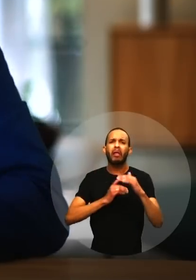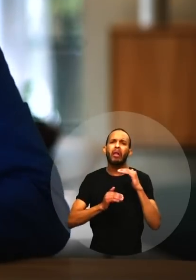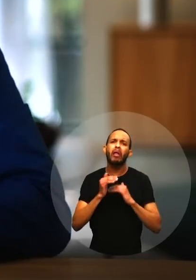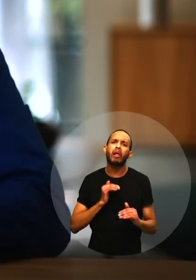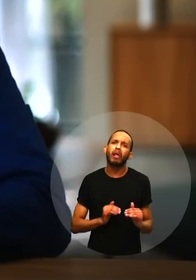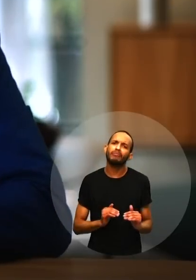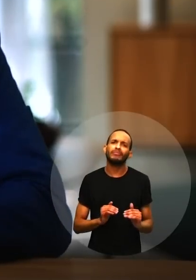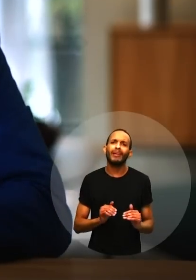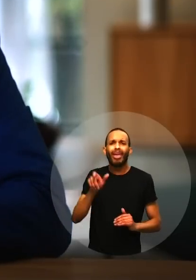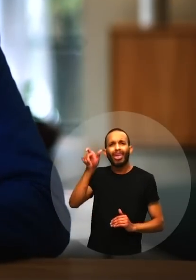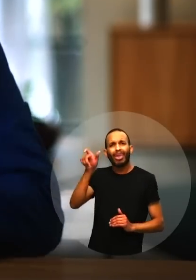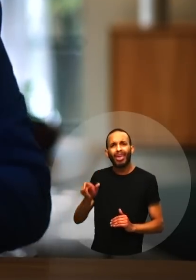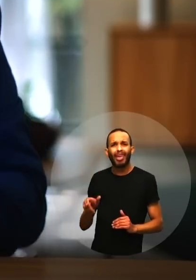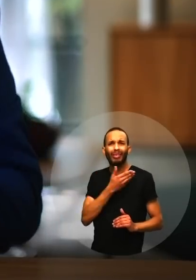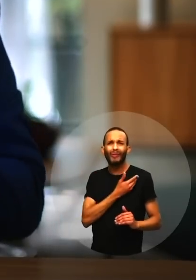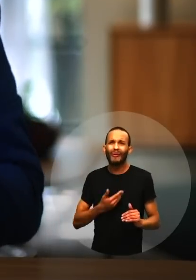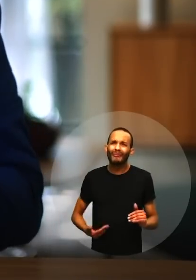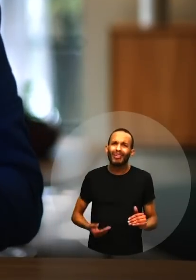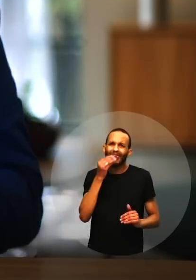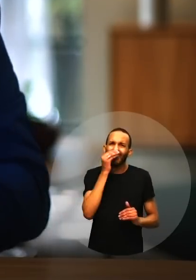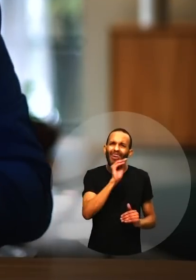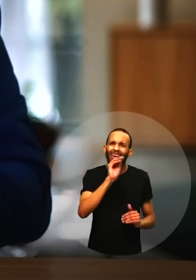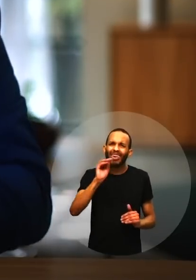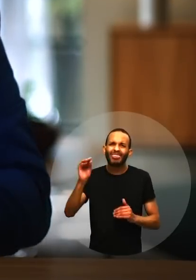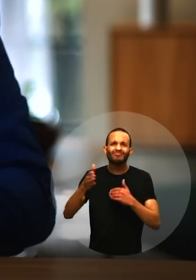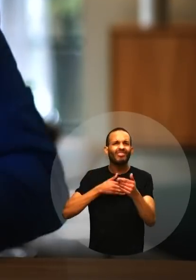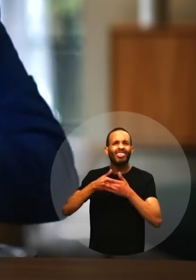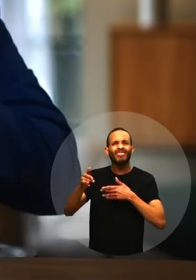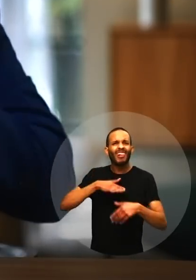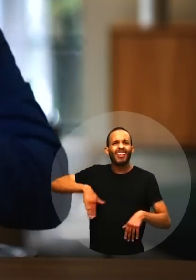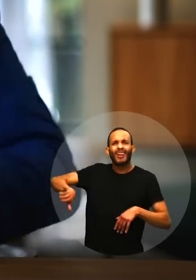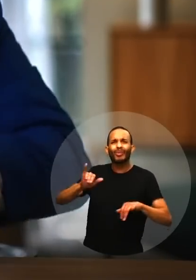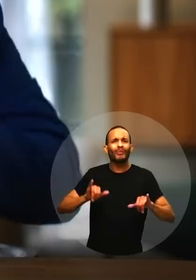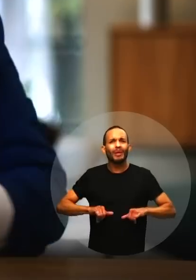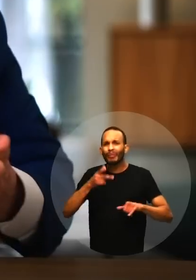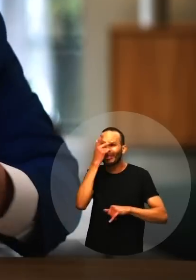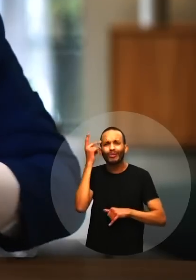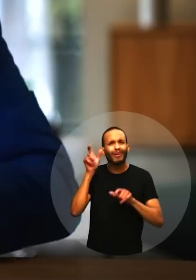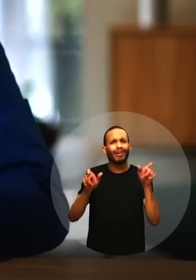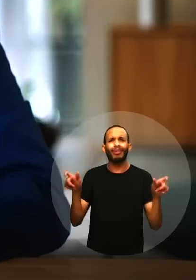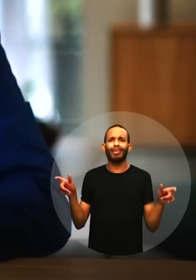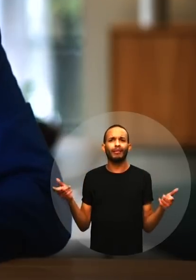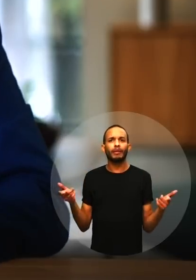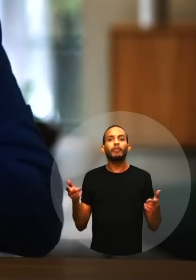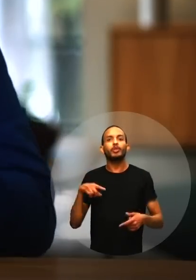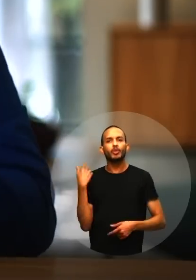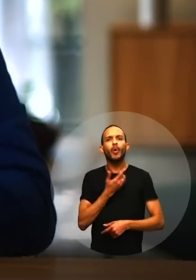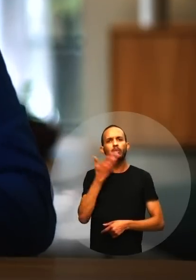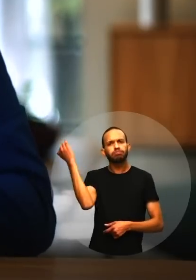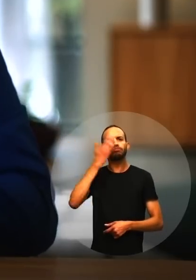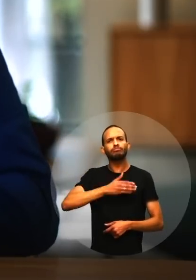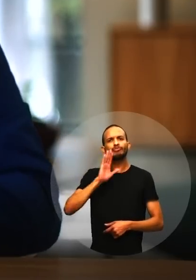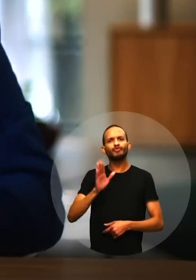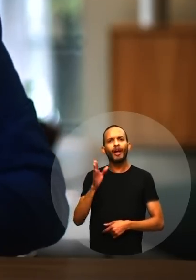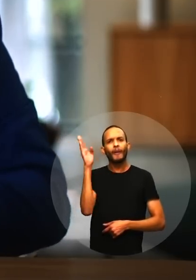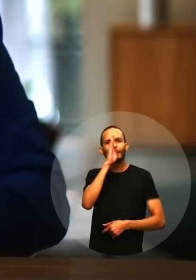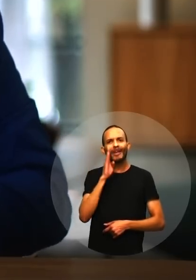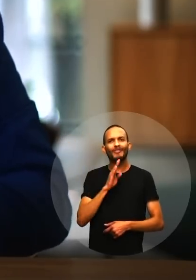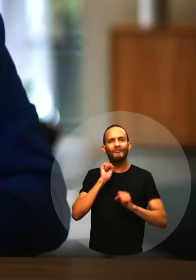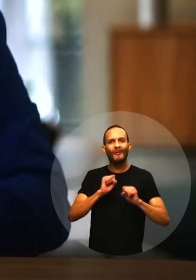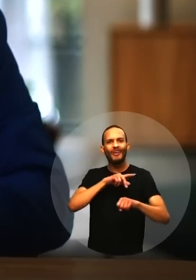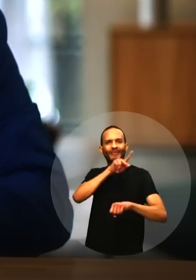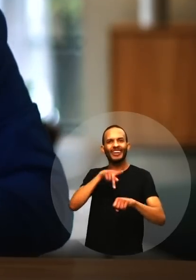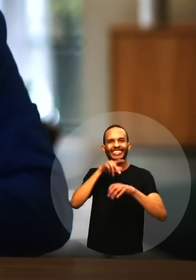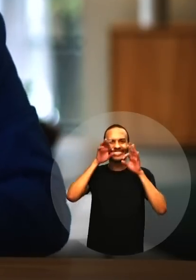Retrocedeu tanto? Como pode um governante não se importar com o sofrimento de tanta gente? Provamos Que o